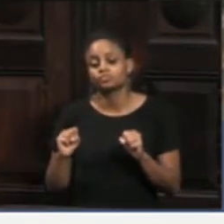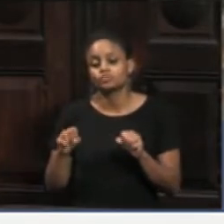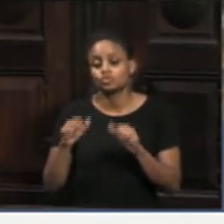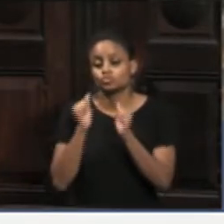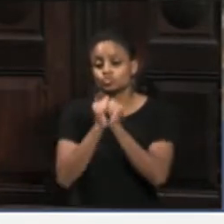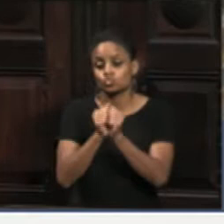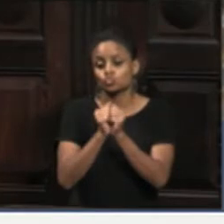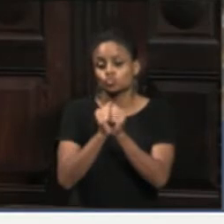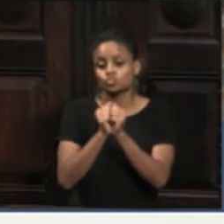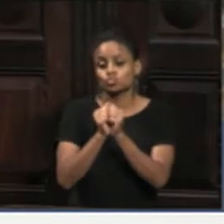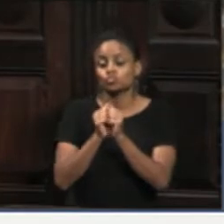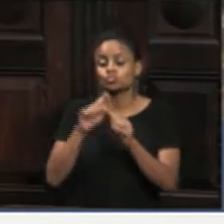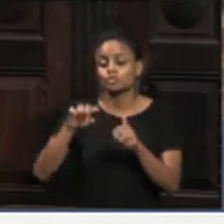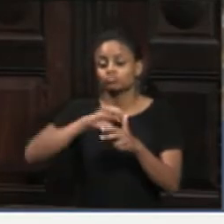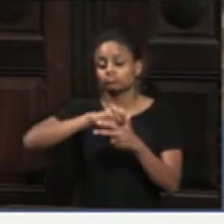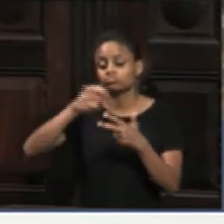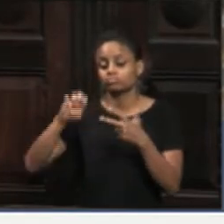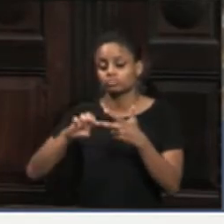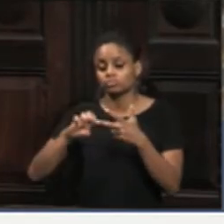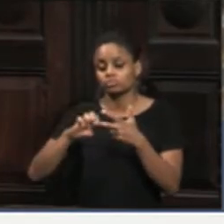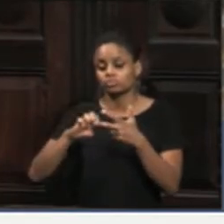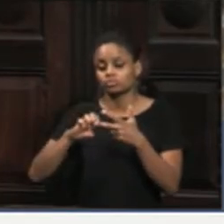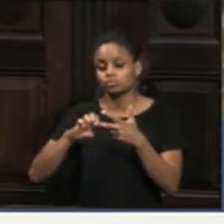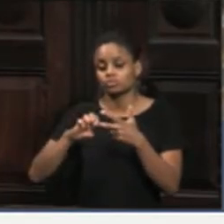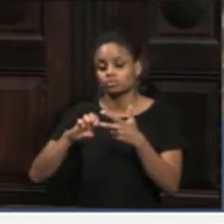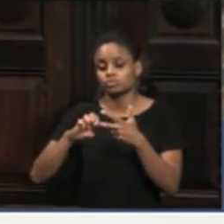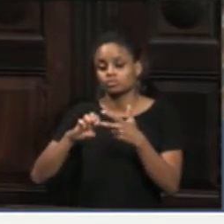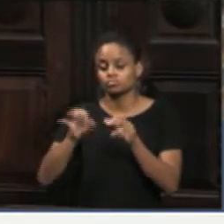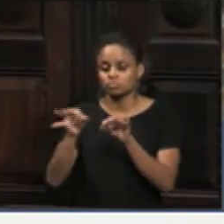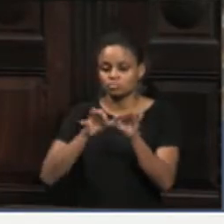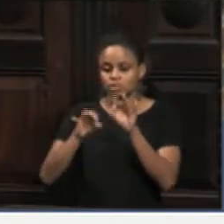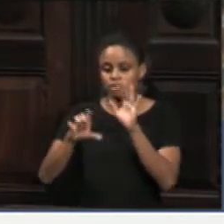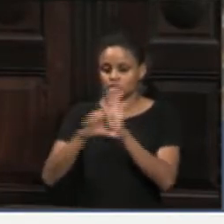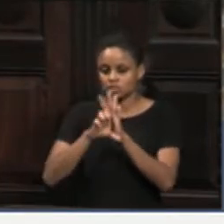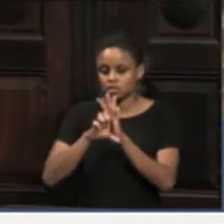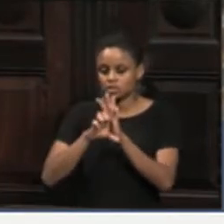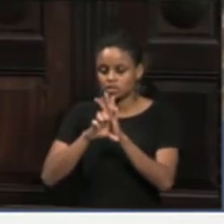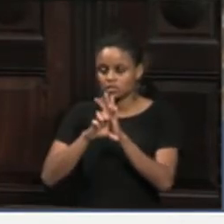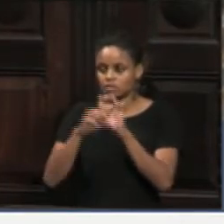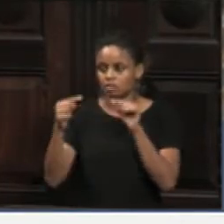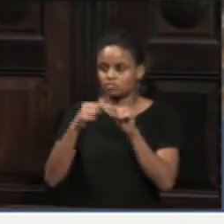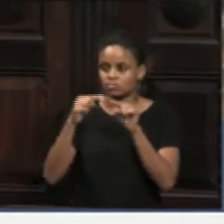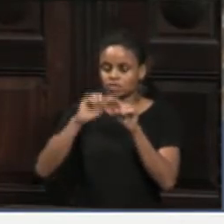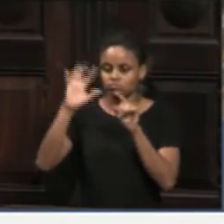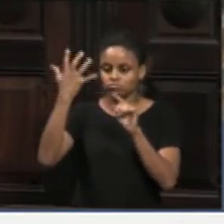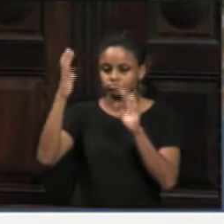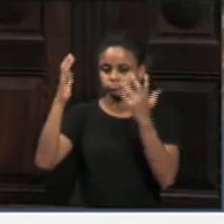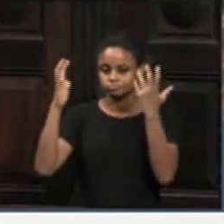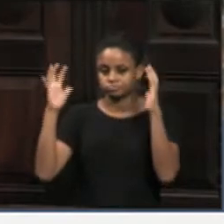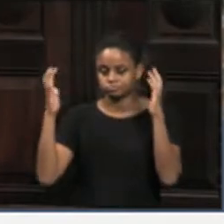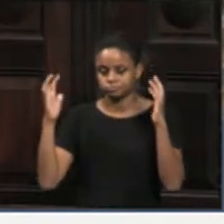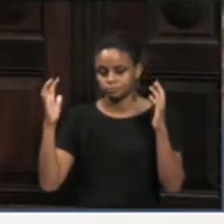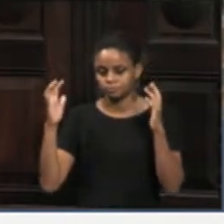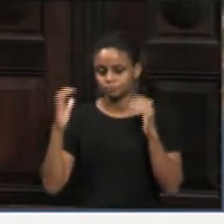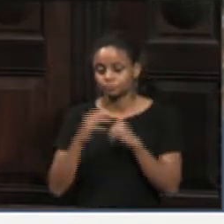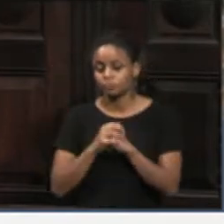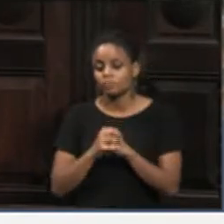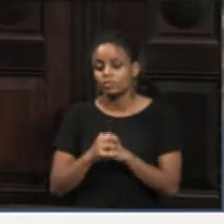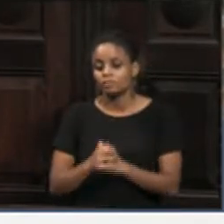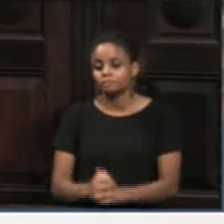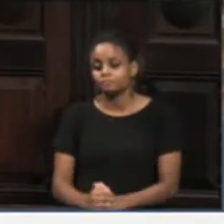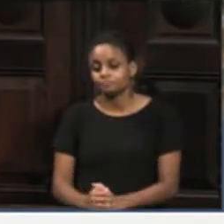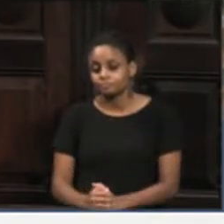concomitantemente com o Executivo, legislar sobre meio ambiente, razão pela